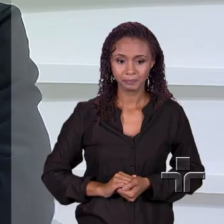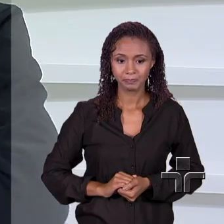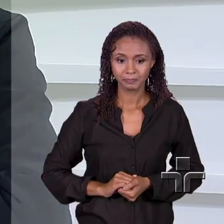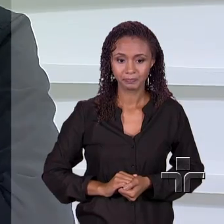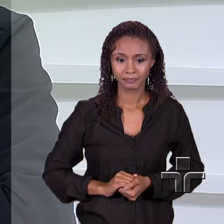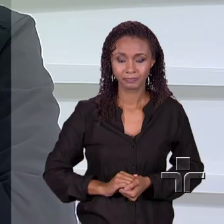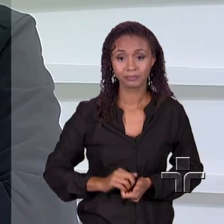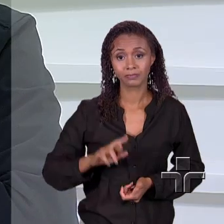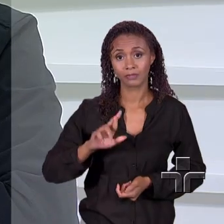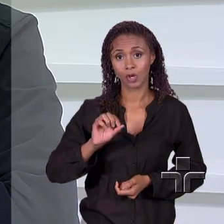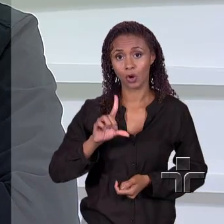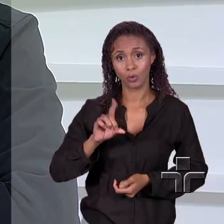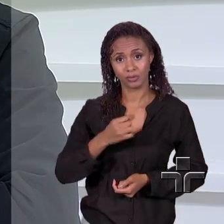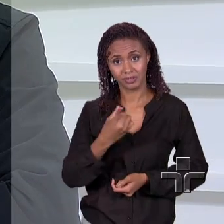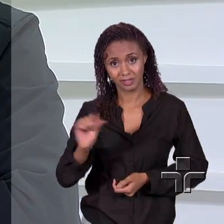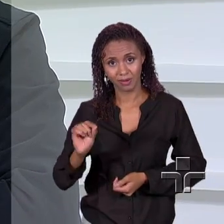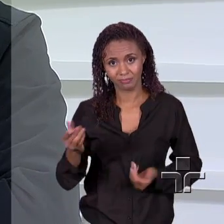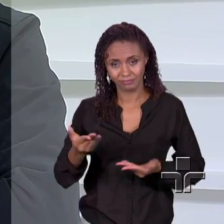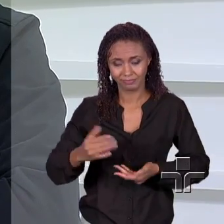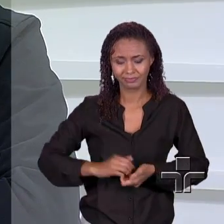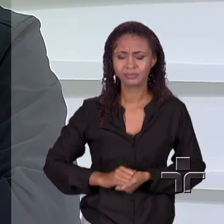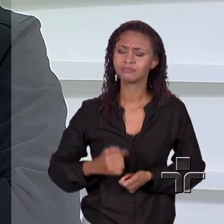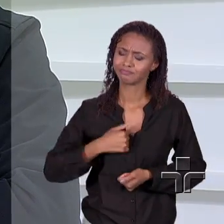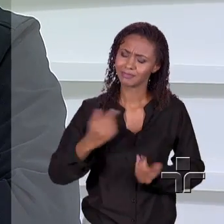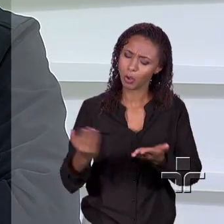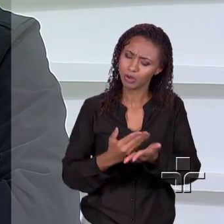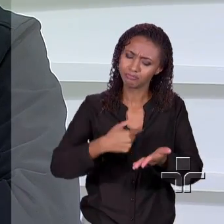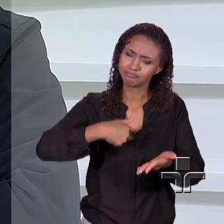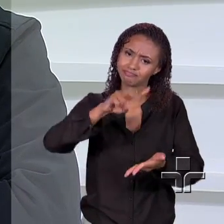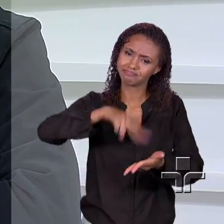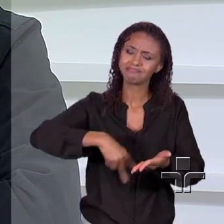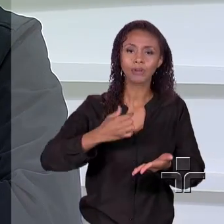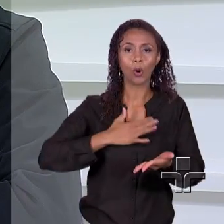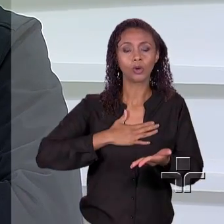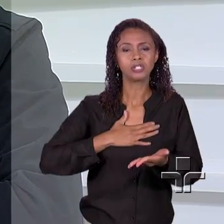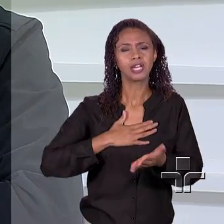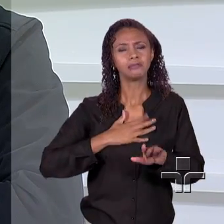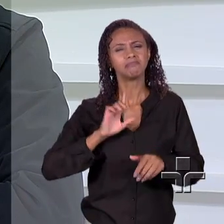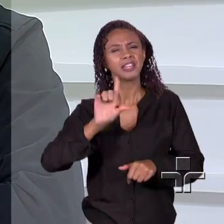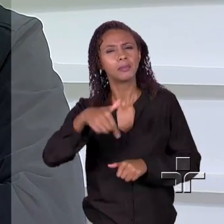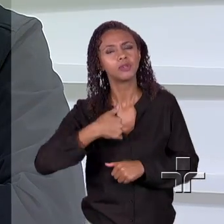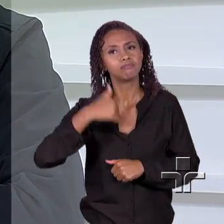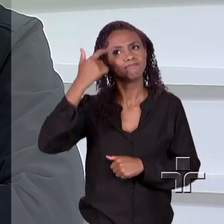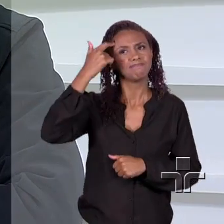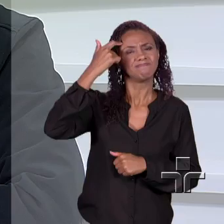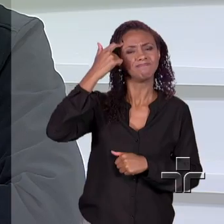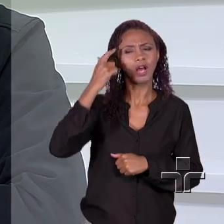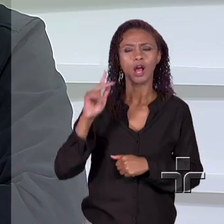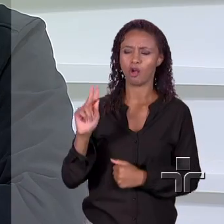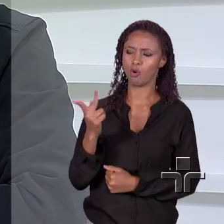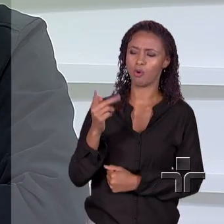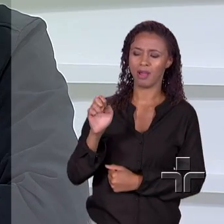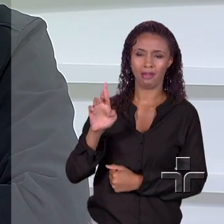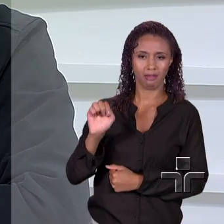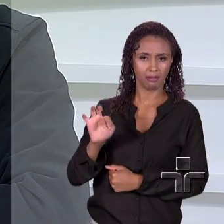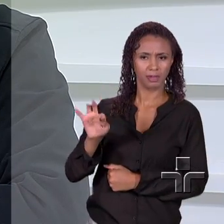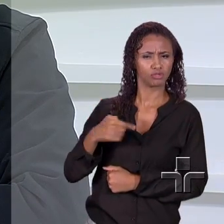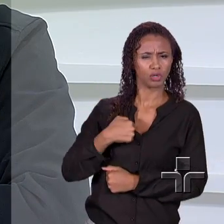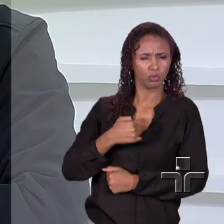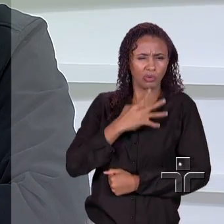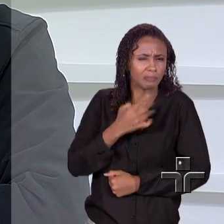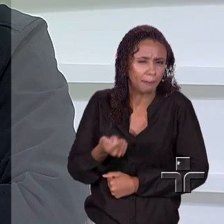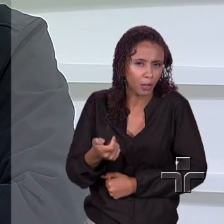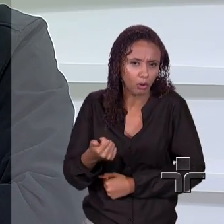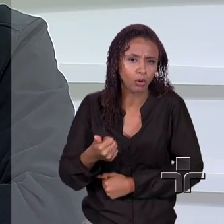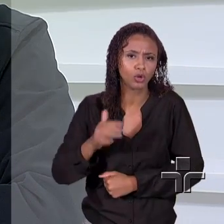Gostei do livro. No final, fiquei com uma dúvida, que assim, eu conhecia pouco o Herbert, embora